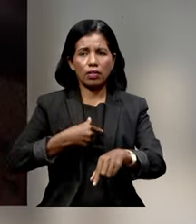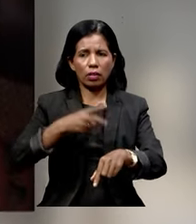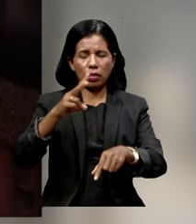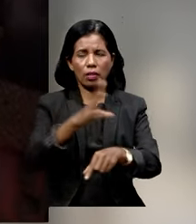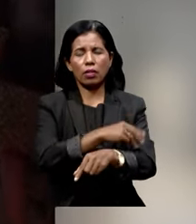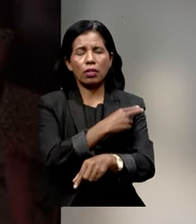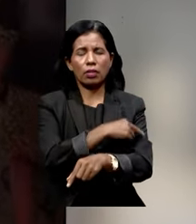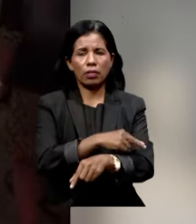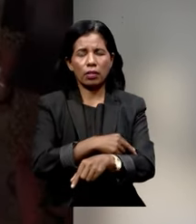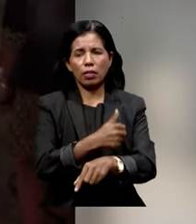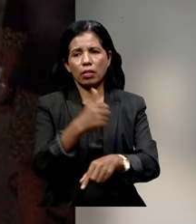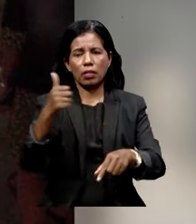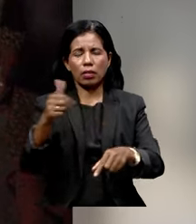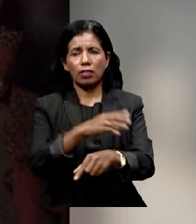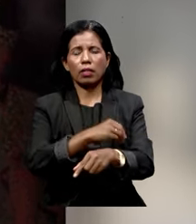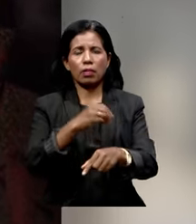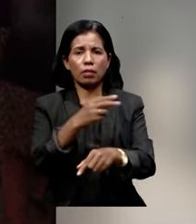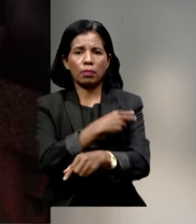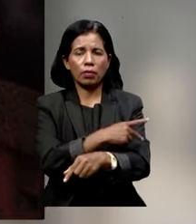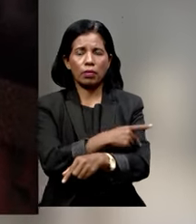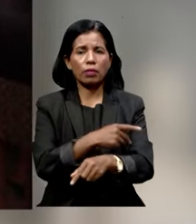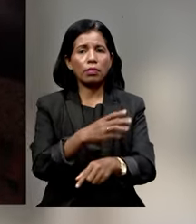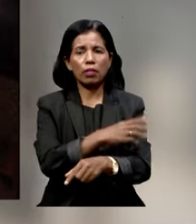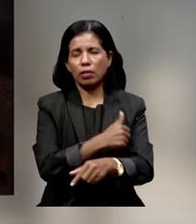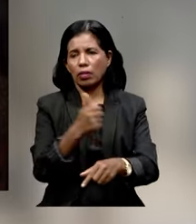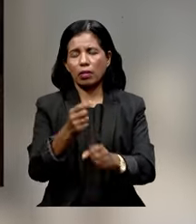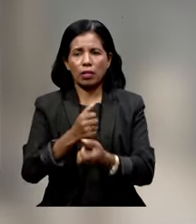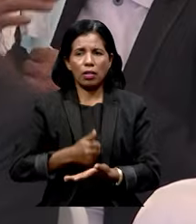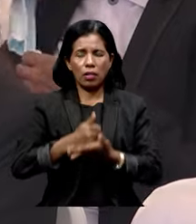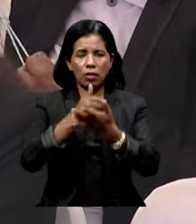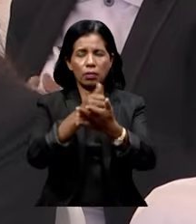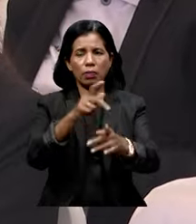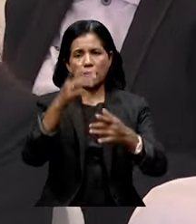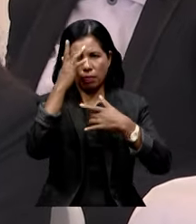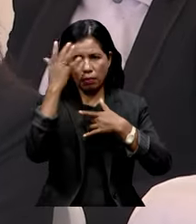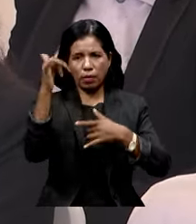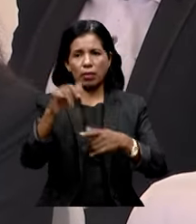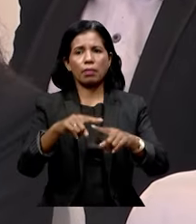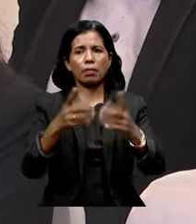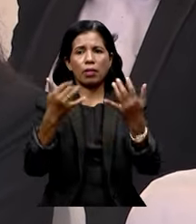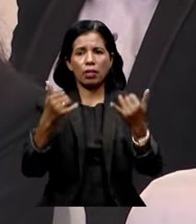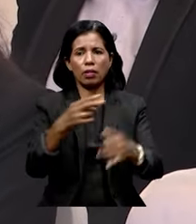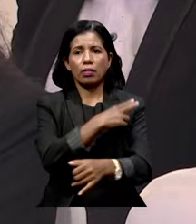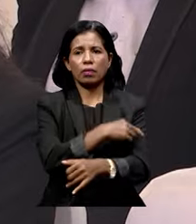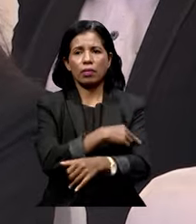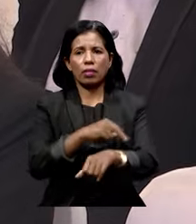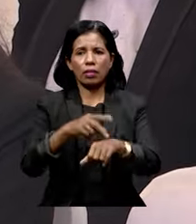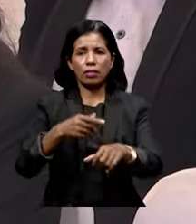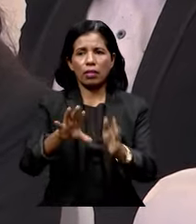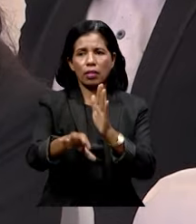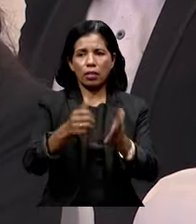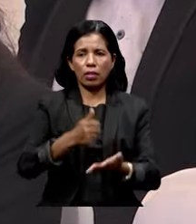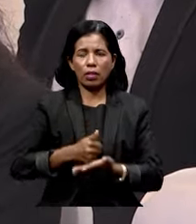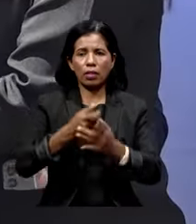no Hospital Referência Centro no Posto de Saúde Sira, onde há o atendimento para pacientes Sira. Mas, verdadeiramente, o Hospital Nacional retangou no apoio